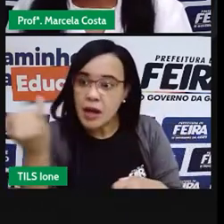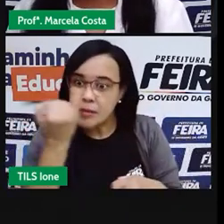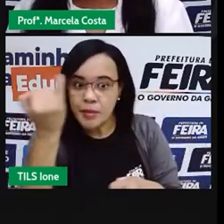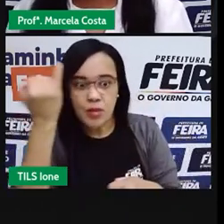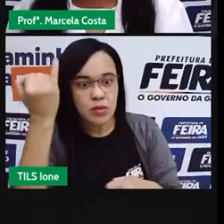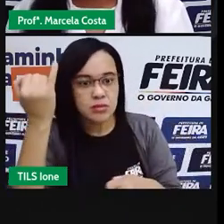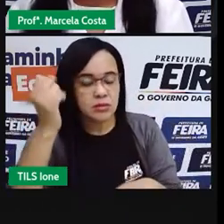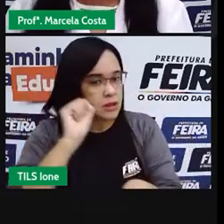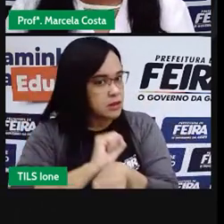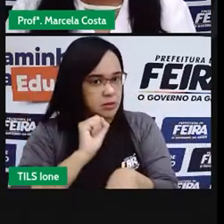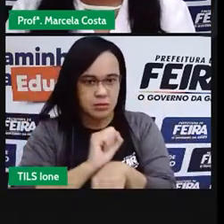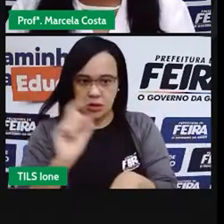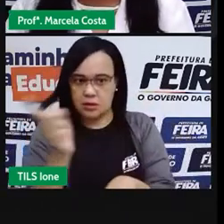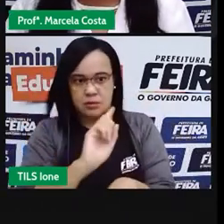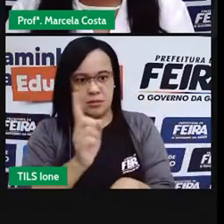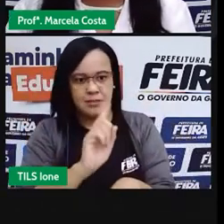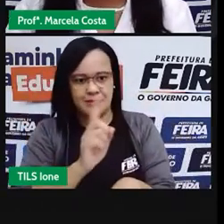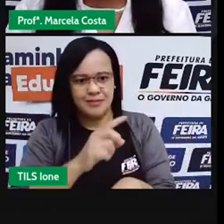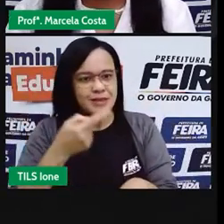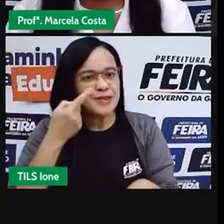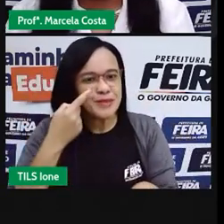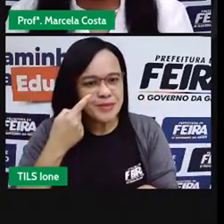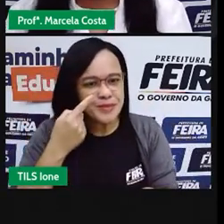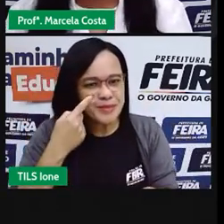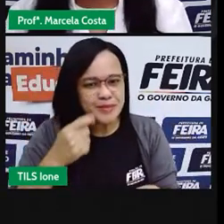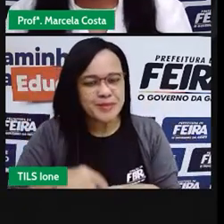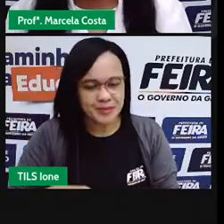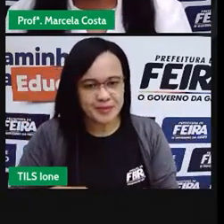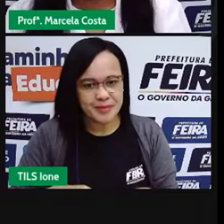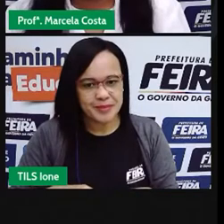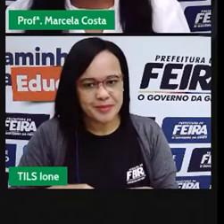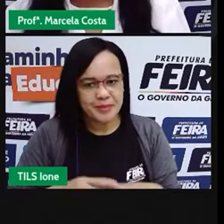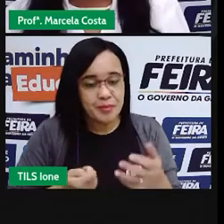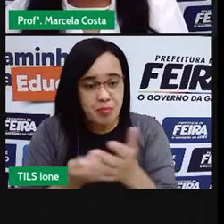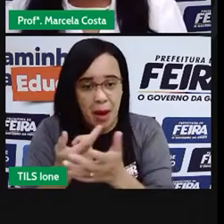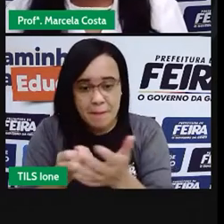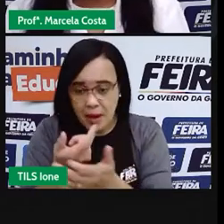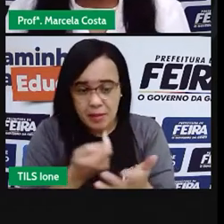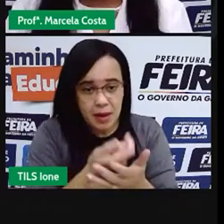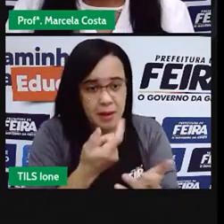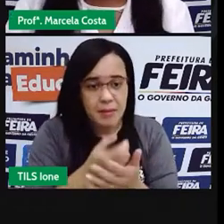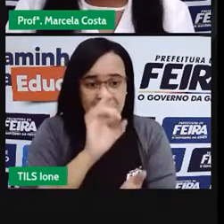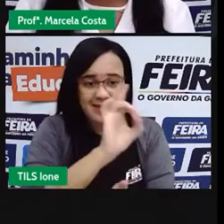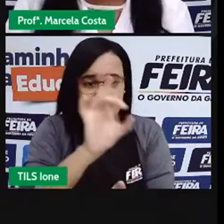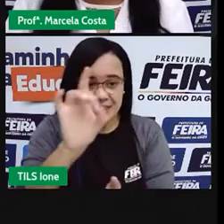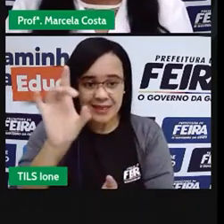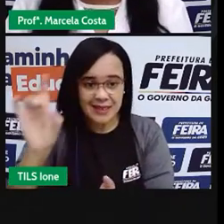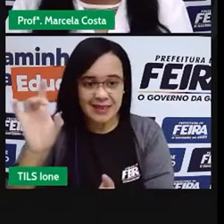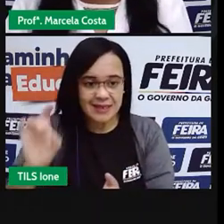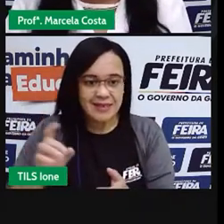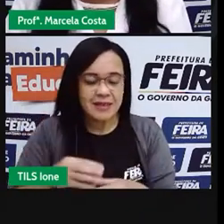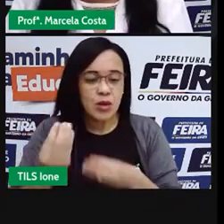pode esperar. Então, vamos ver aqui os valores que a gente colocou para cada produto dele.